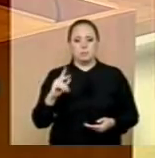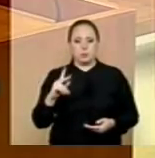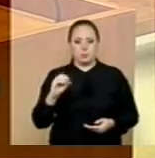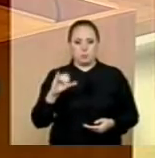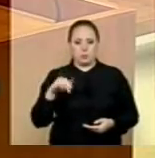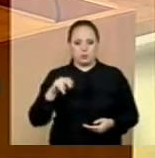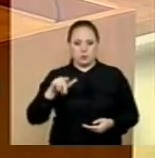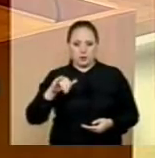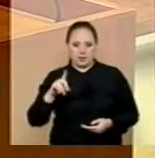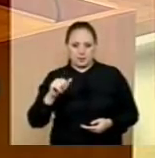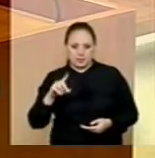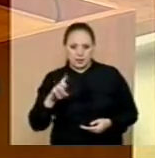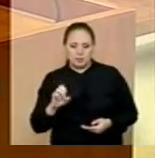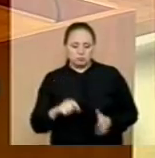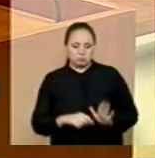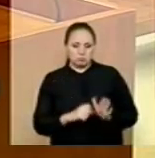para tanto.